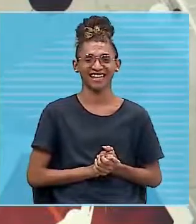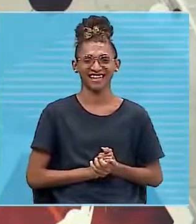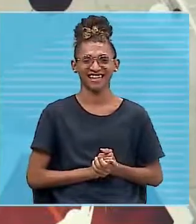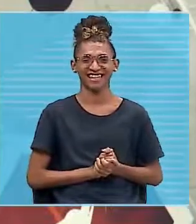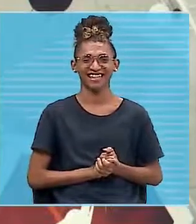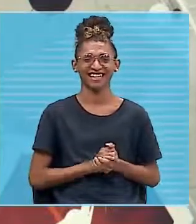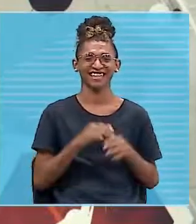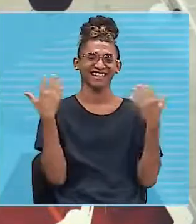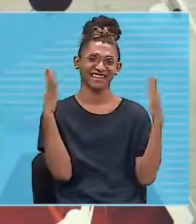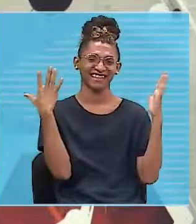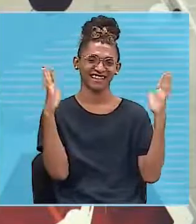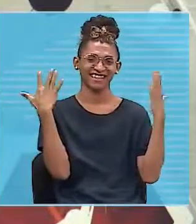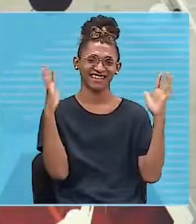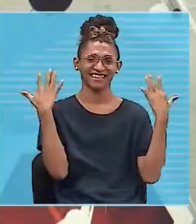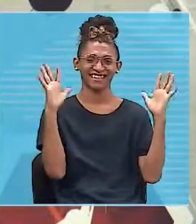palminhas